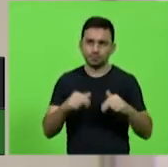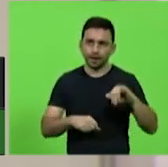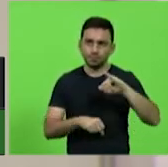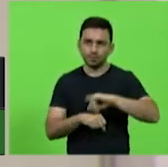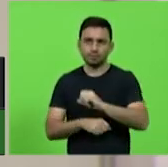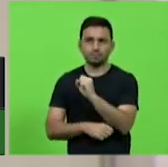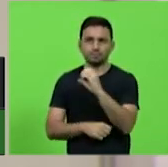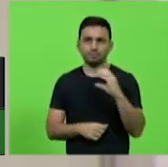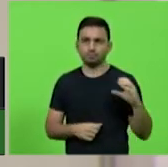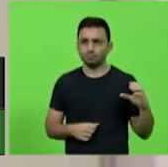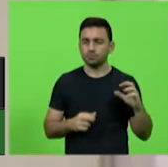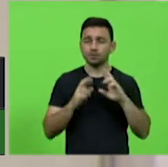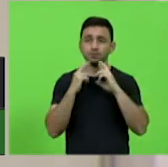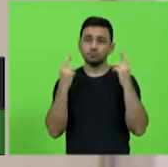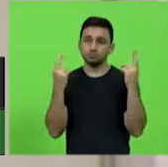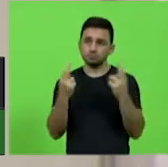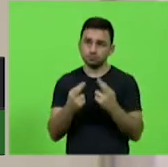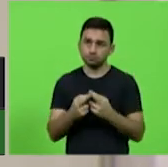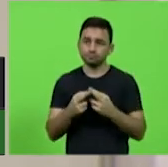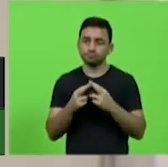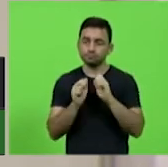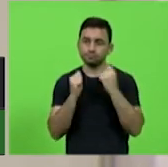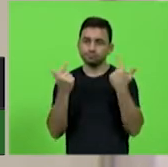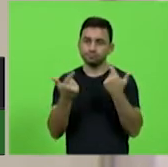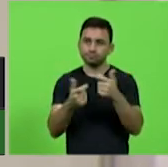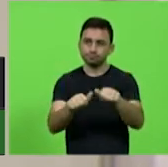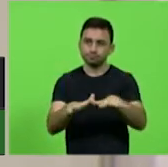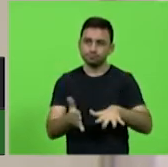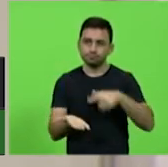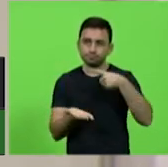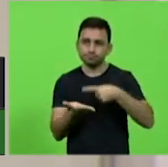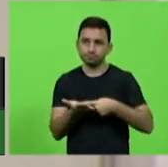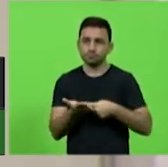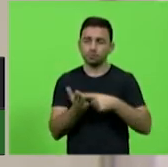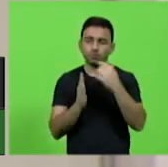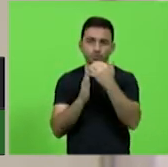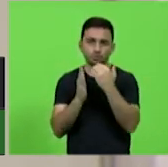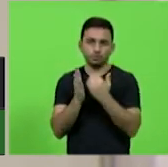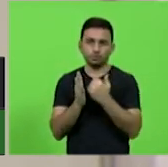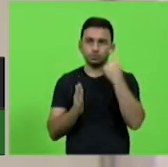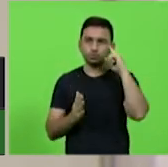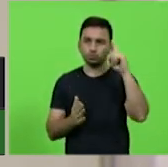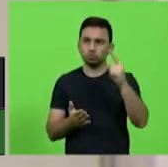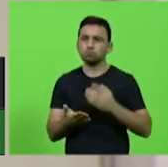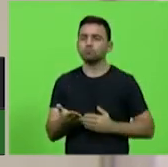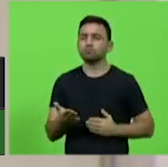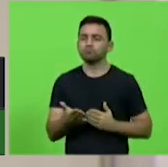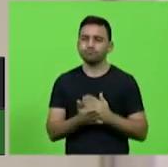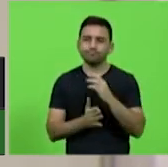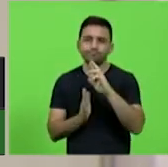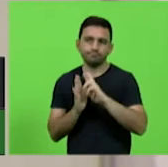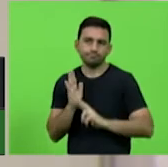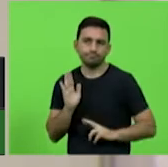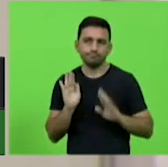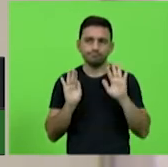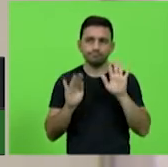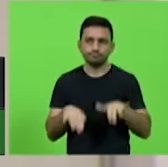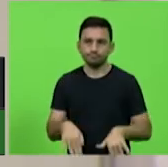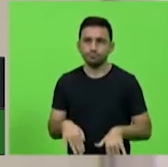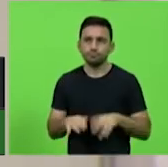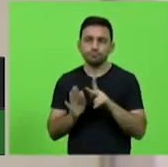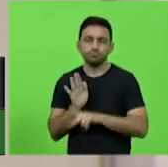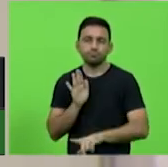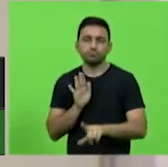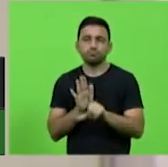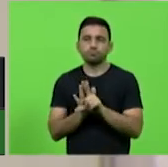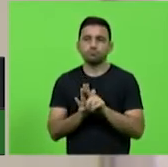estado, reuniu-se a Assembleia Legislativa em sessão ordinária. Ordem do dia. Foram aprovadas as redações finais e zeradas aos projetos de